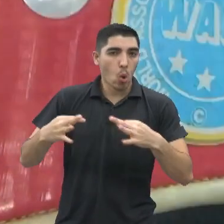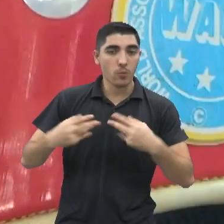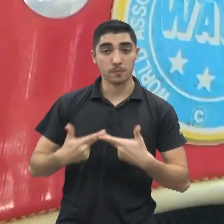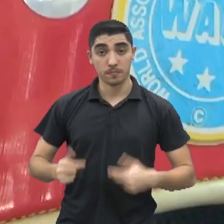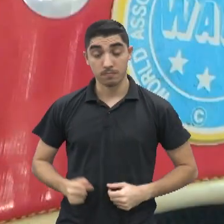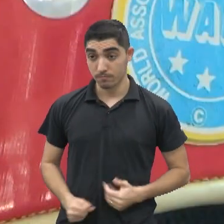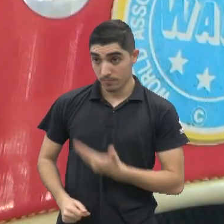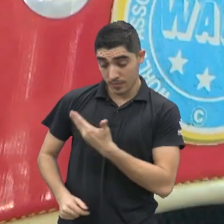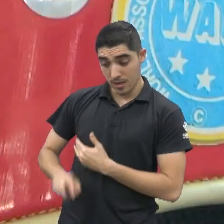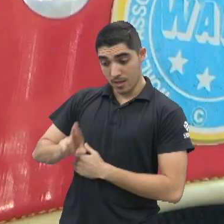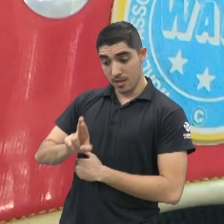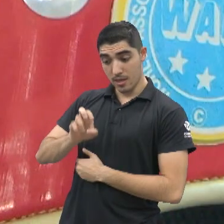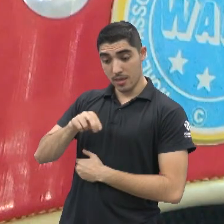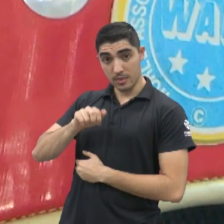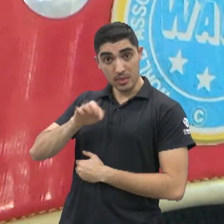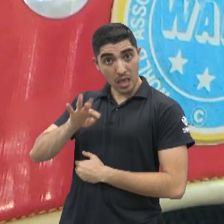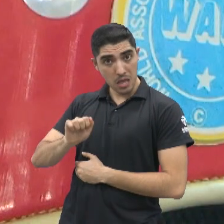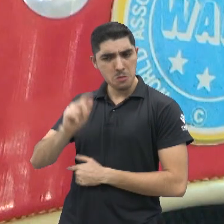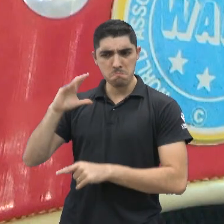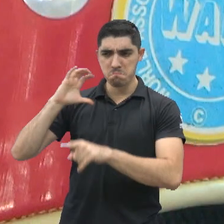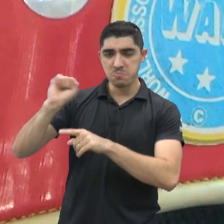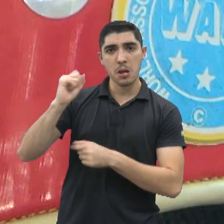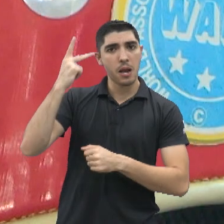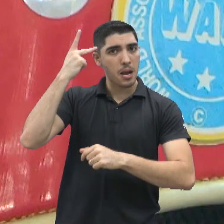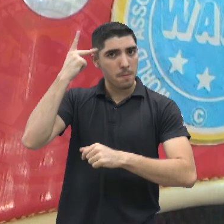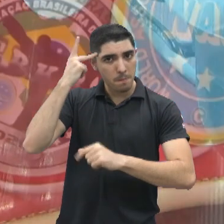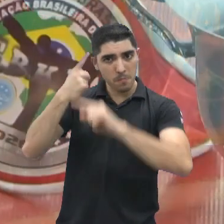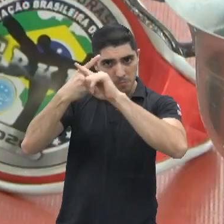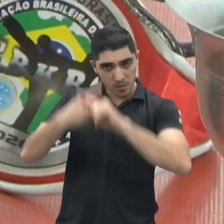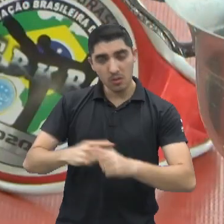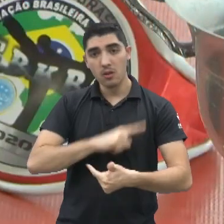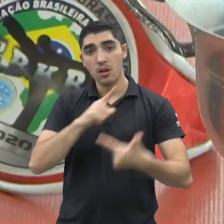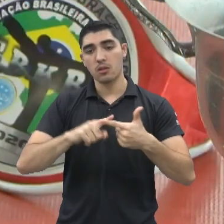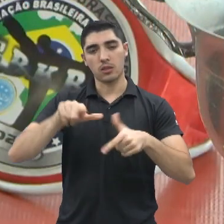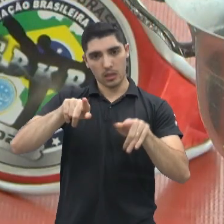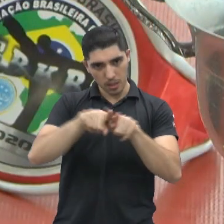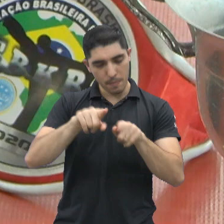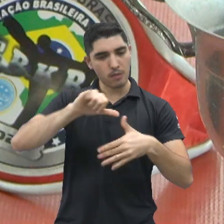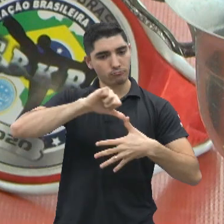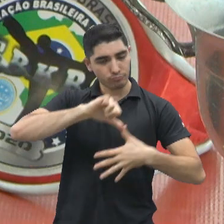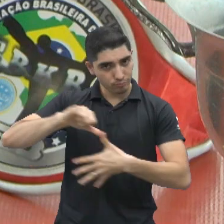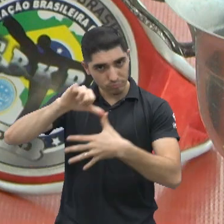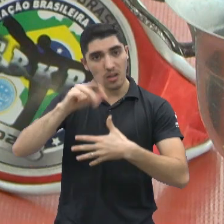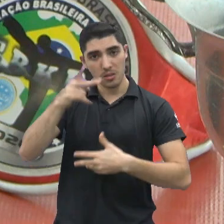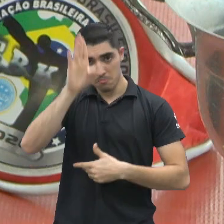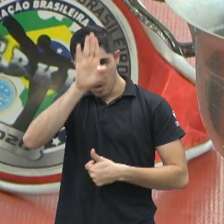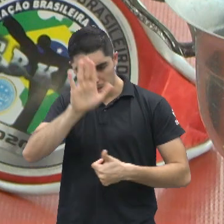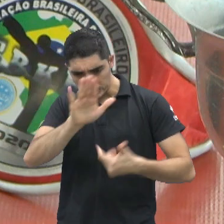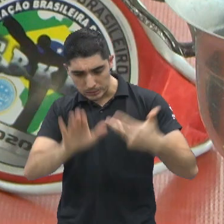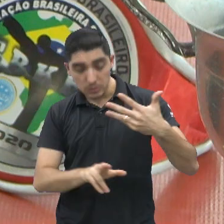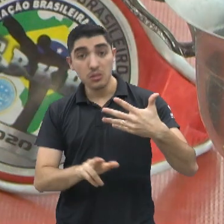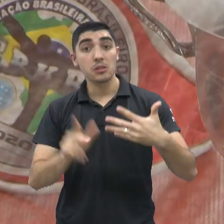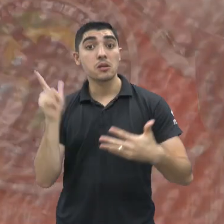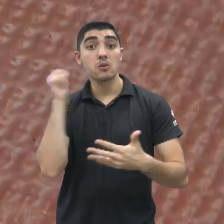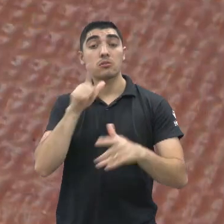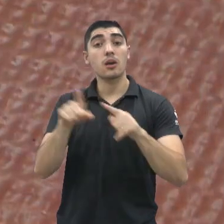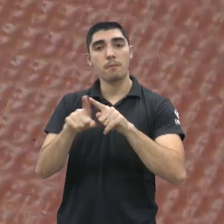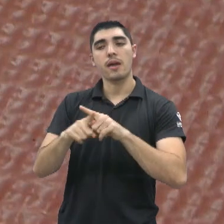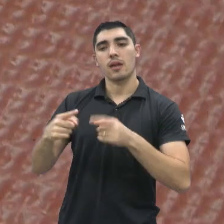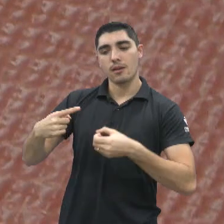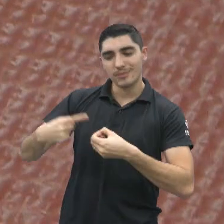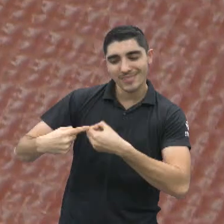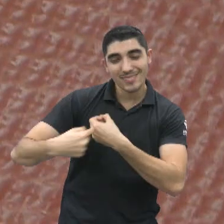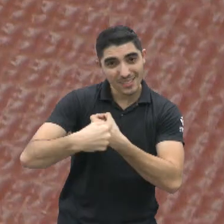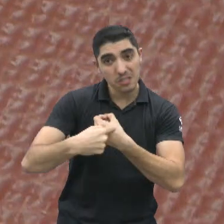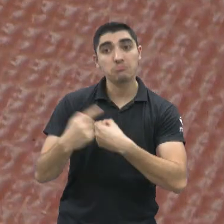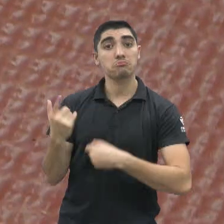paulista, brasileira e sul-americana de kickboxing, campeã de boxe nos Jogos Abertos do Interior e